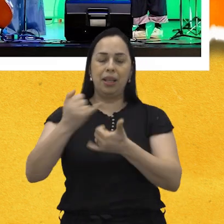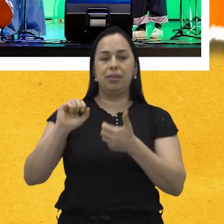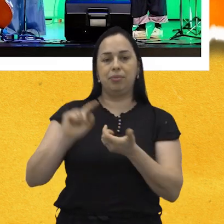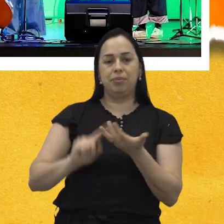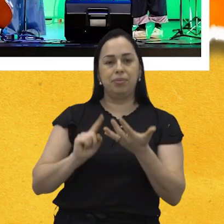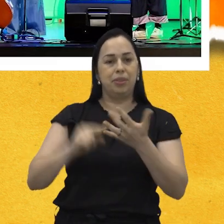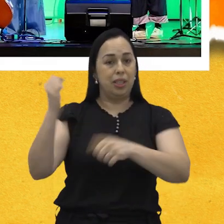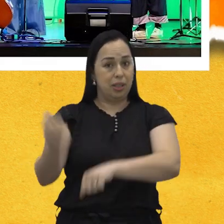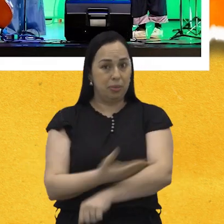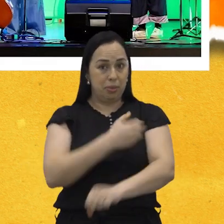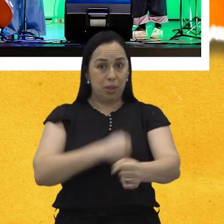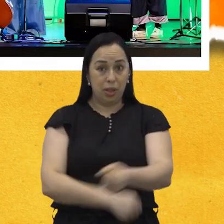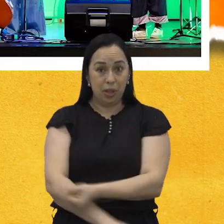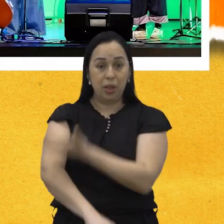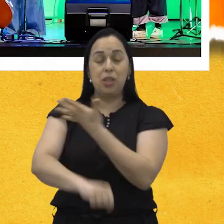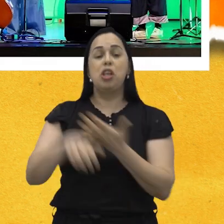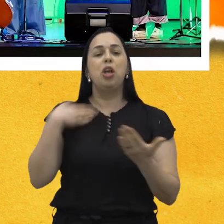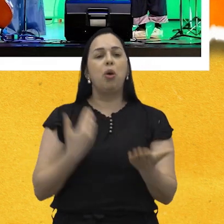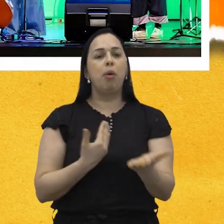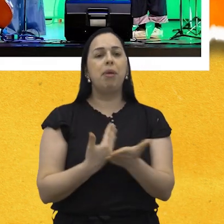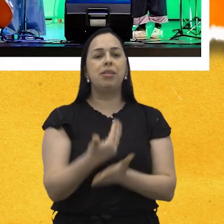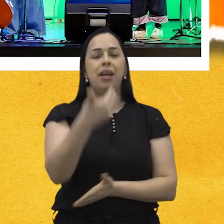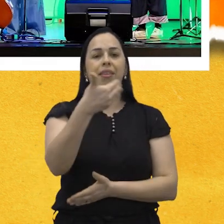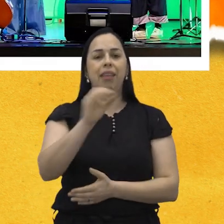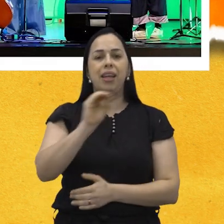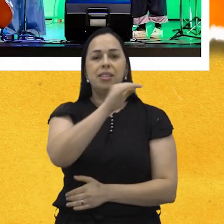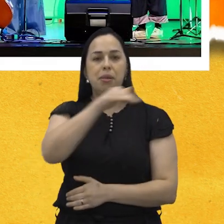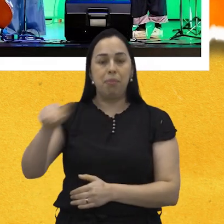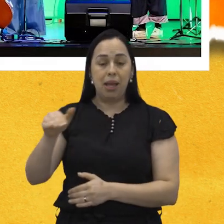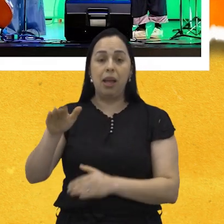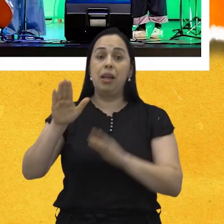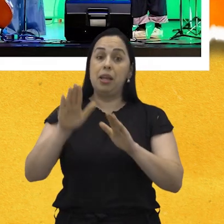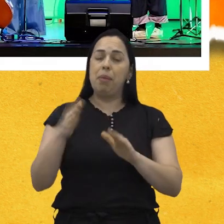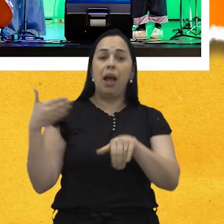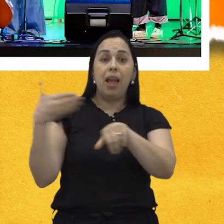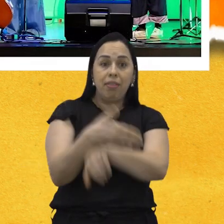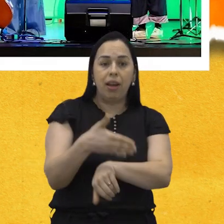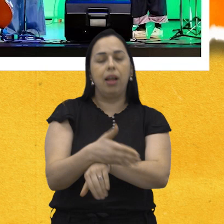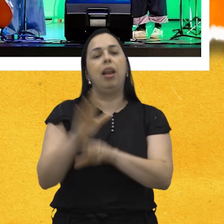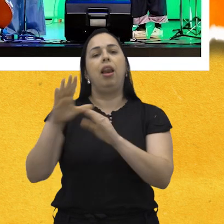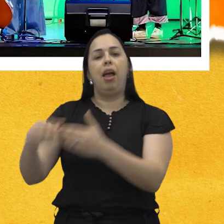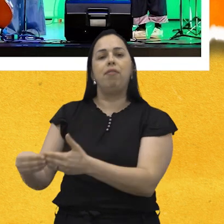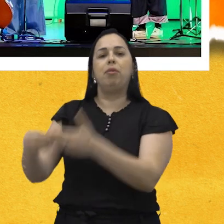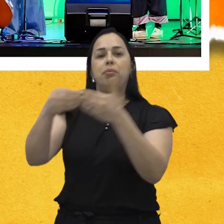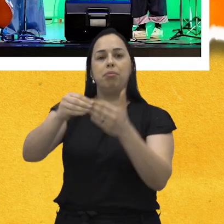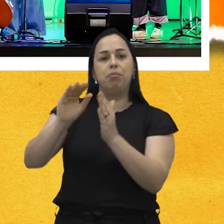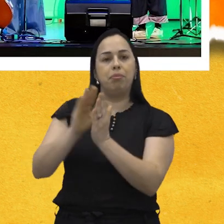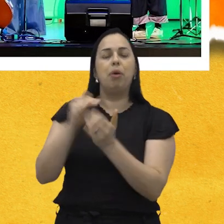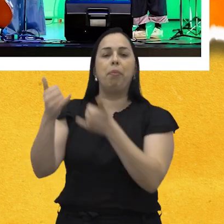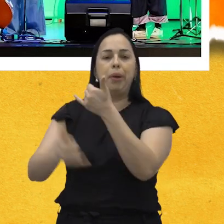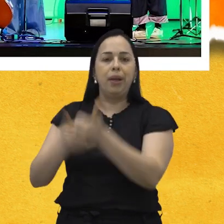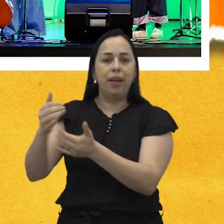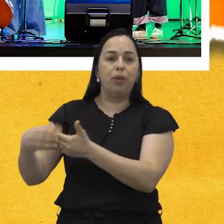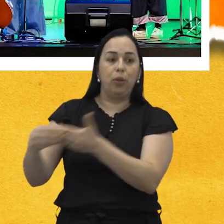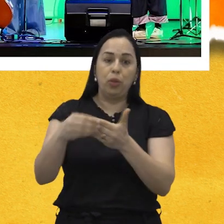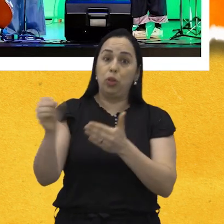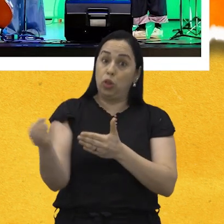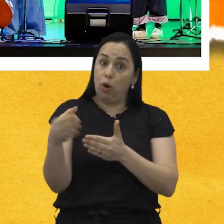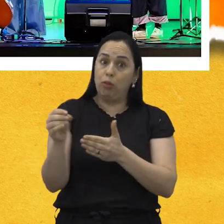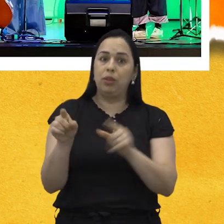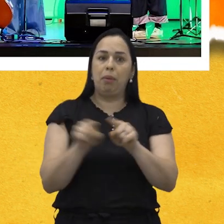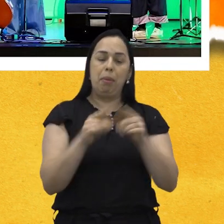e emoções. O show começa às 10h30 da manhã. Para participar, basta levar um brinquedo novo ou em bom estado, que